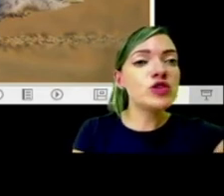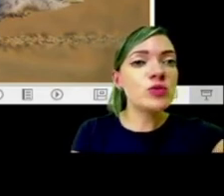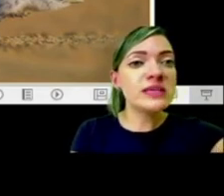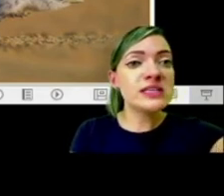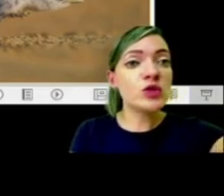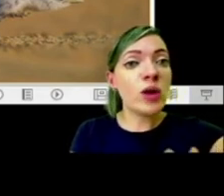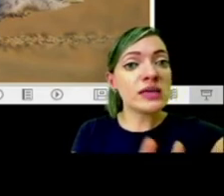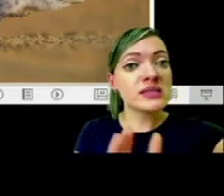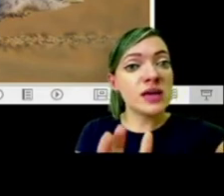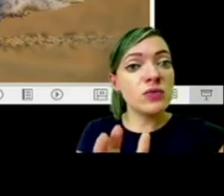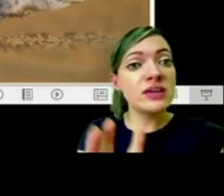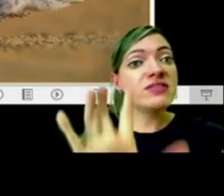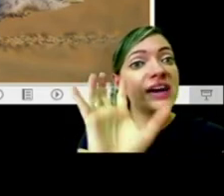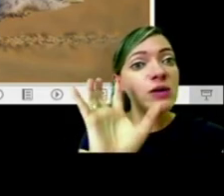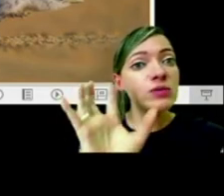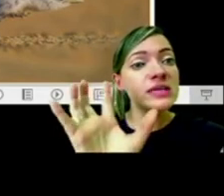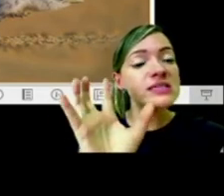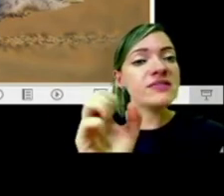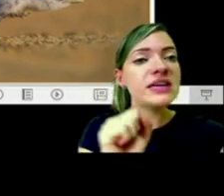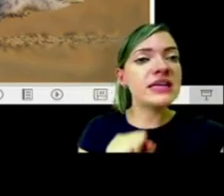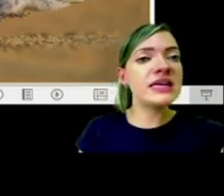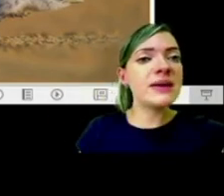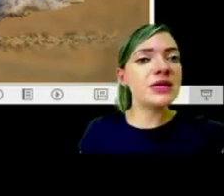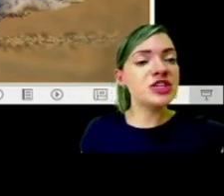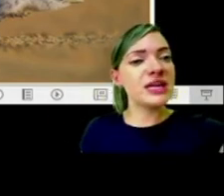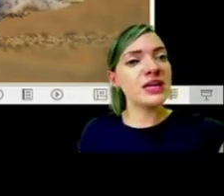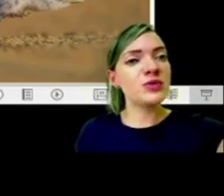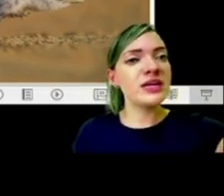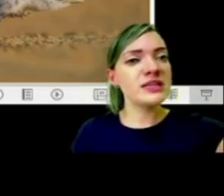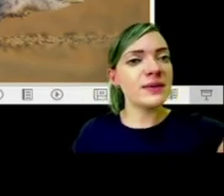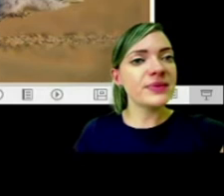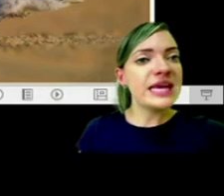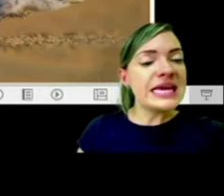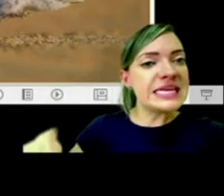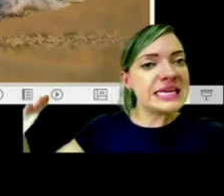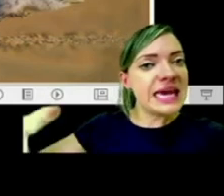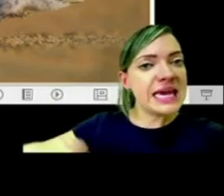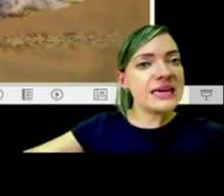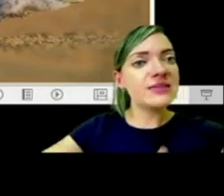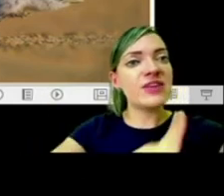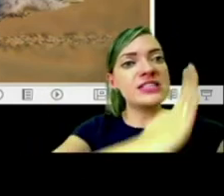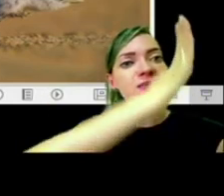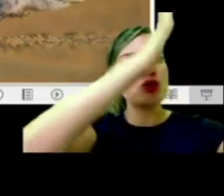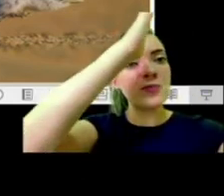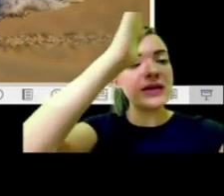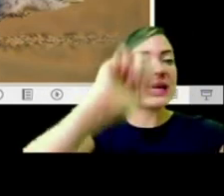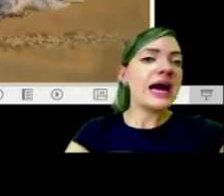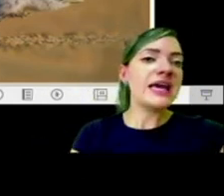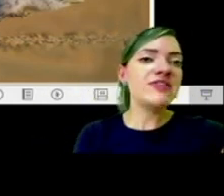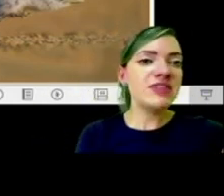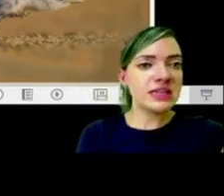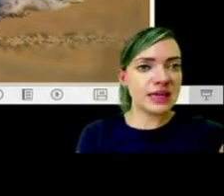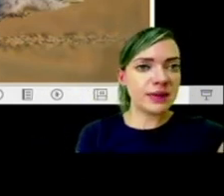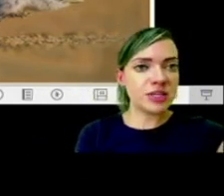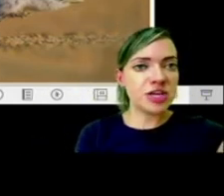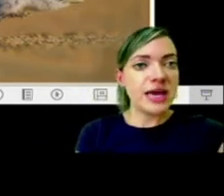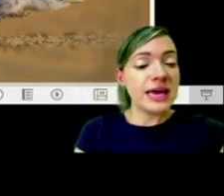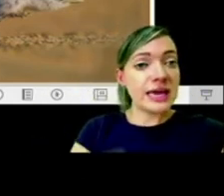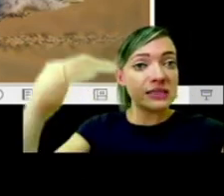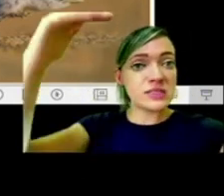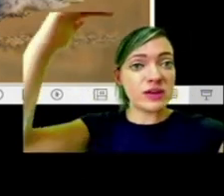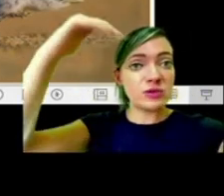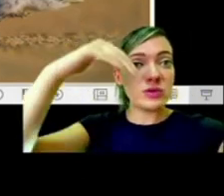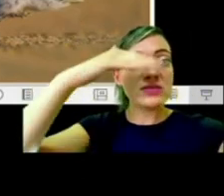Ele mostra uma situação que vai acontecer verdadeiramente na natureza. Ninguém vai se multiplicar